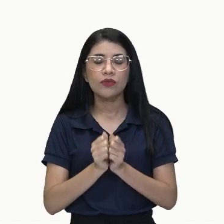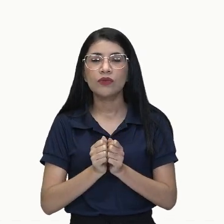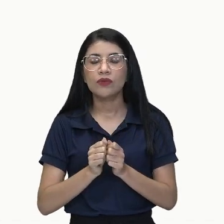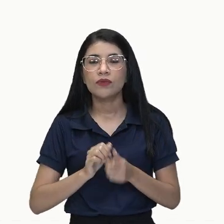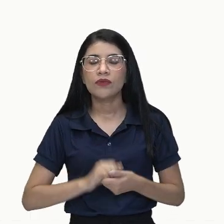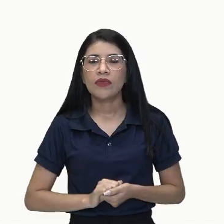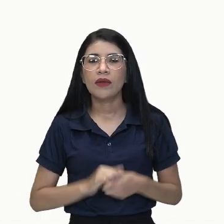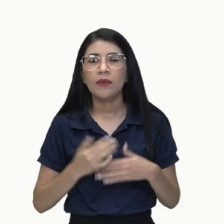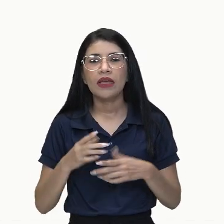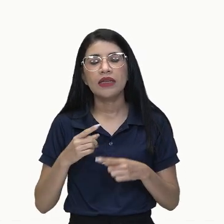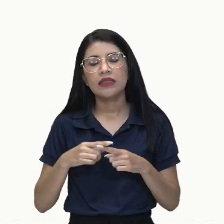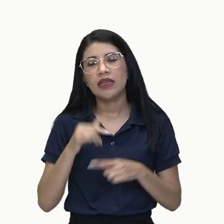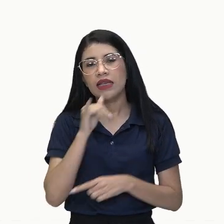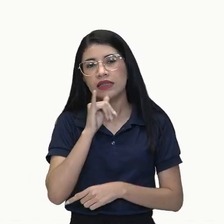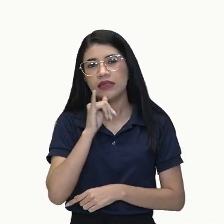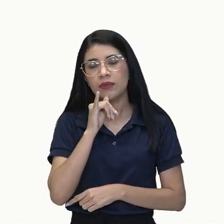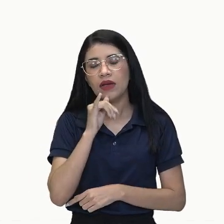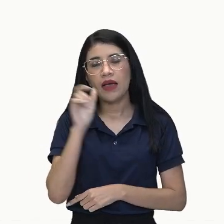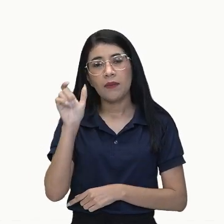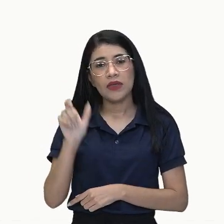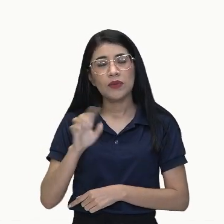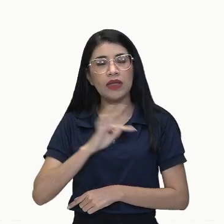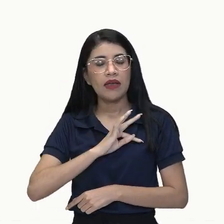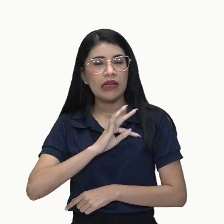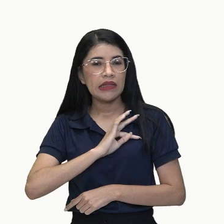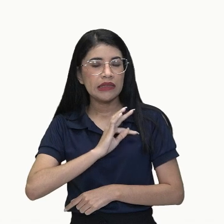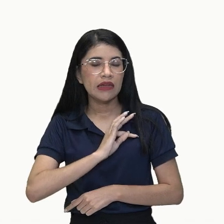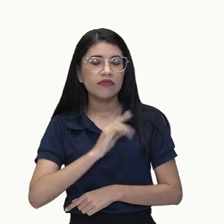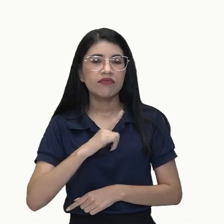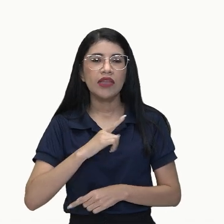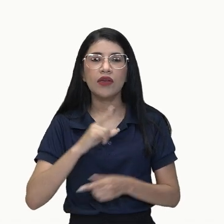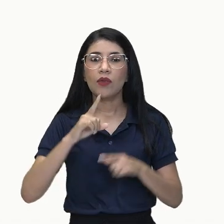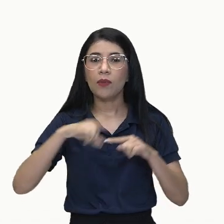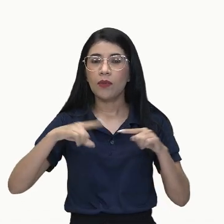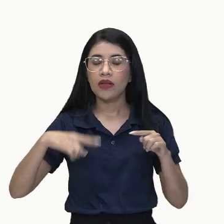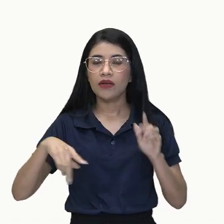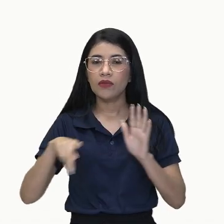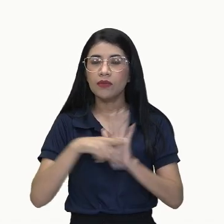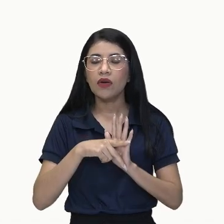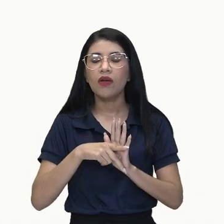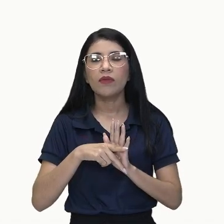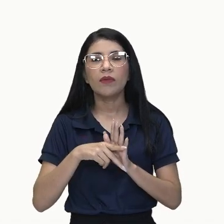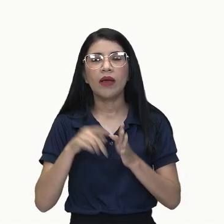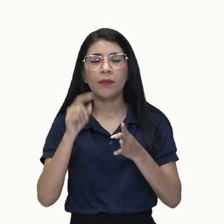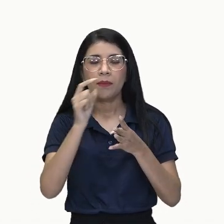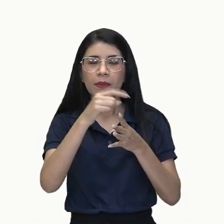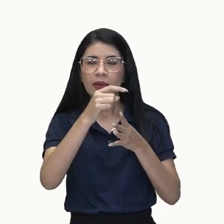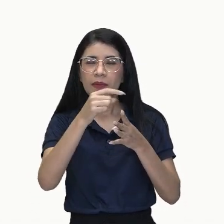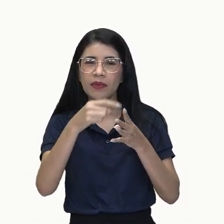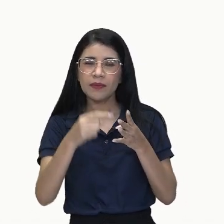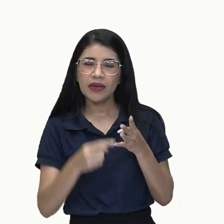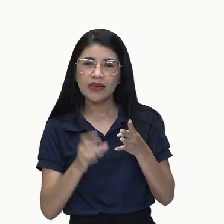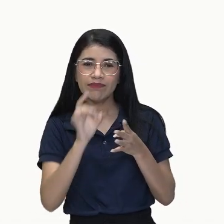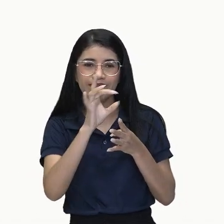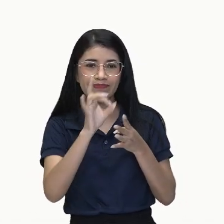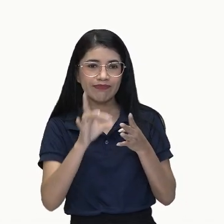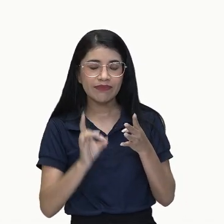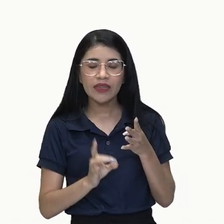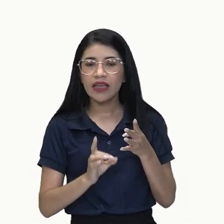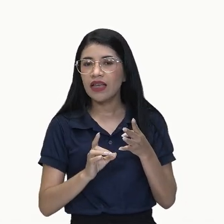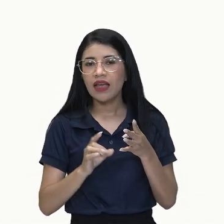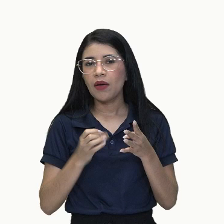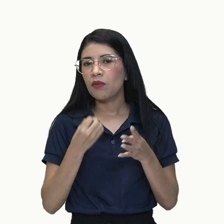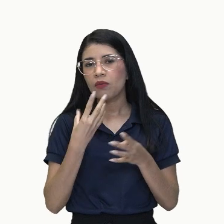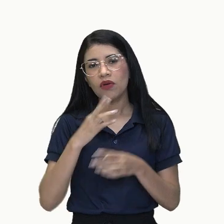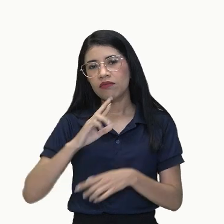Porque imaginem uma pessoa, um técnico, tendo um aparelho para medir cada grandeza dessa. Então, não ia ser legal,